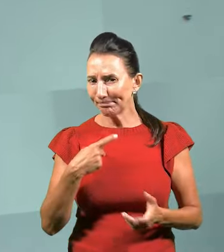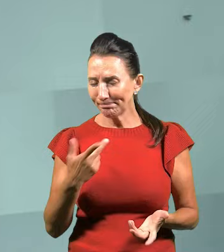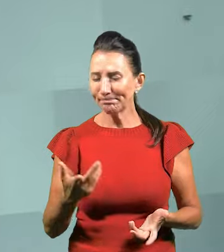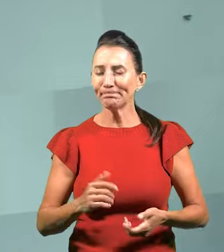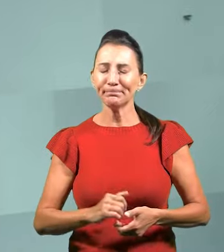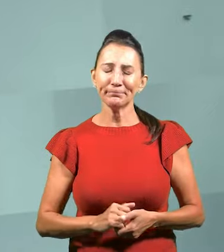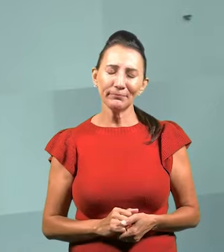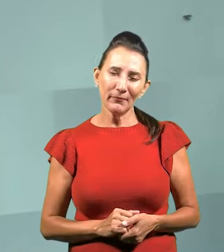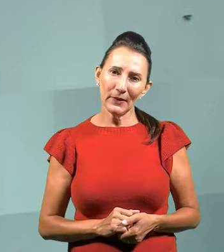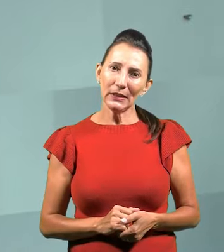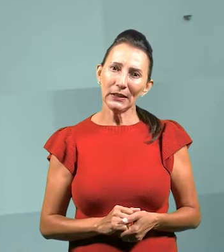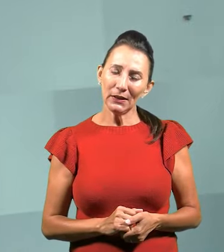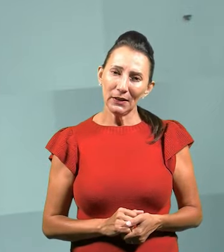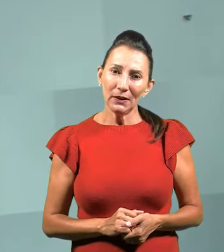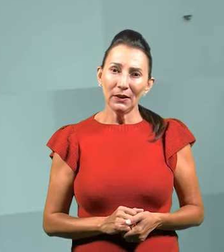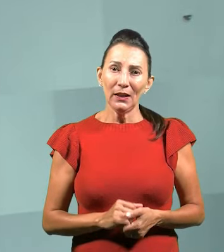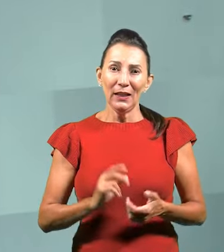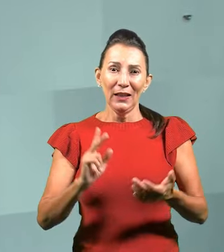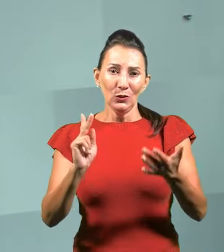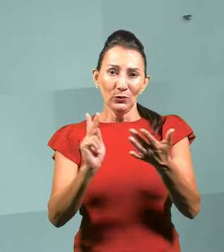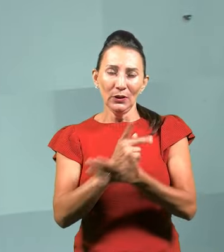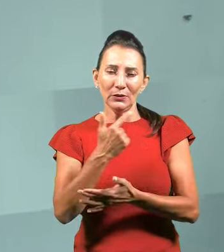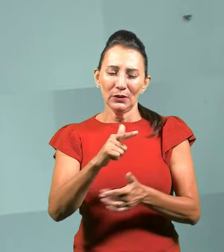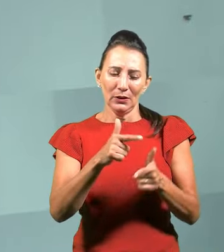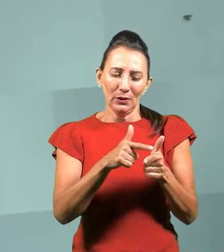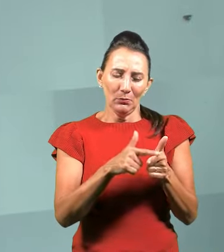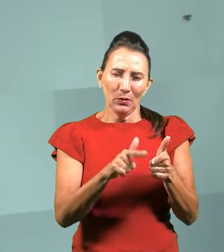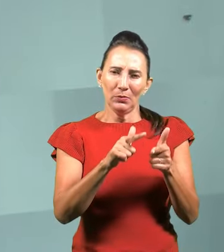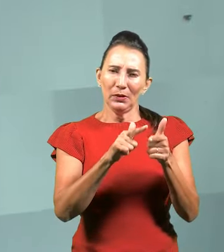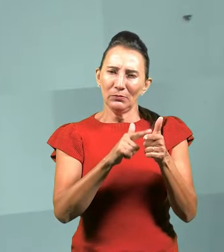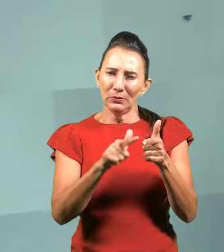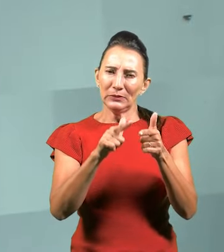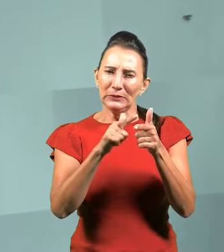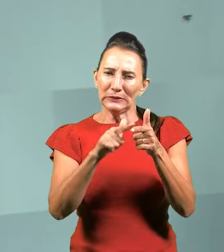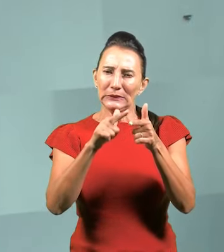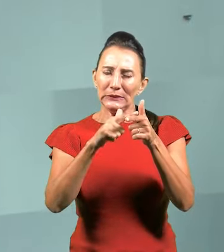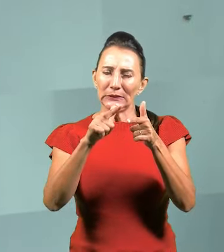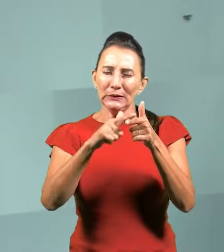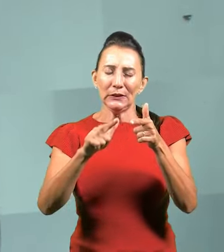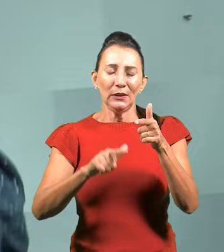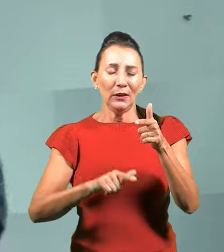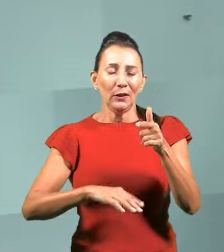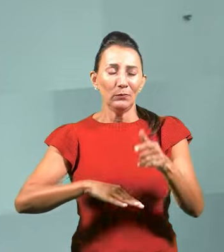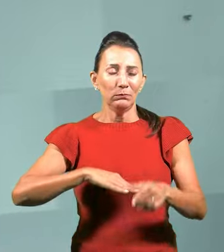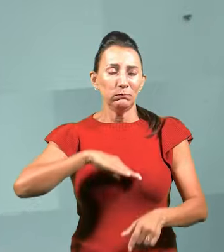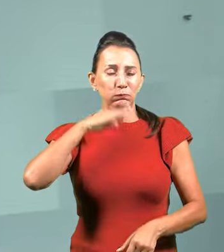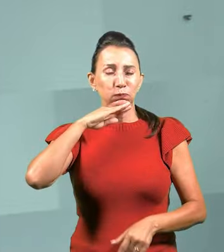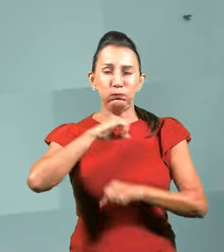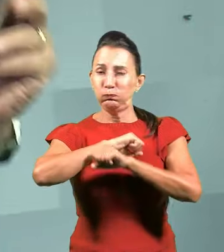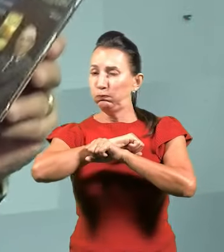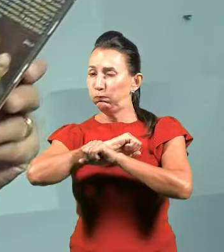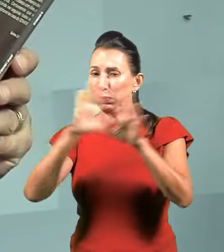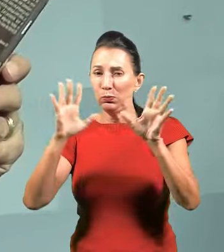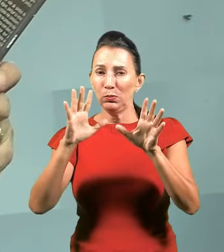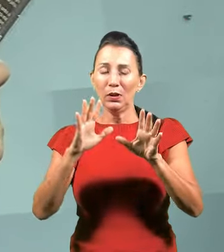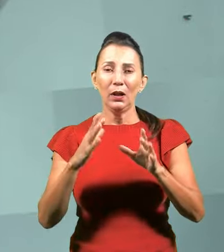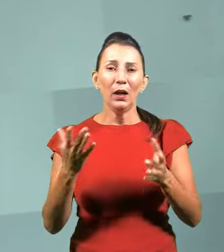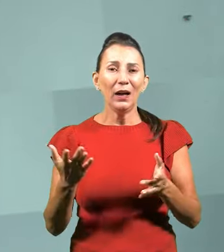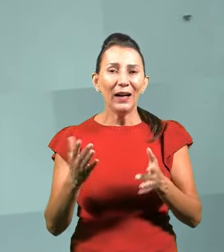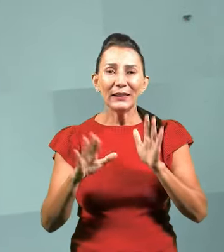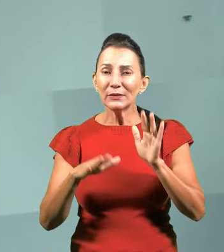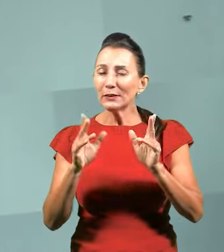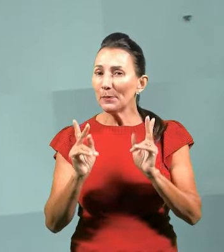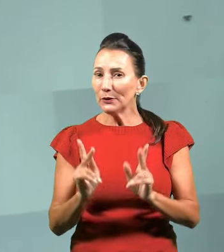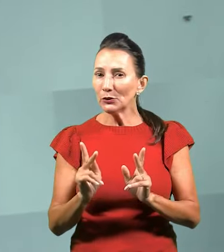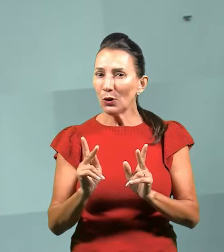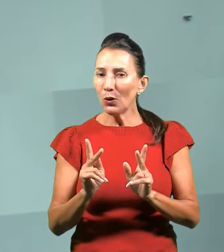lá. O acúmulo de pequenos problemas. Uma hora explode.